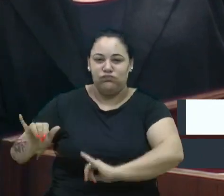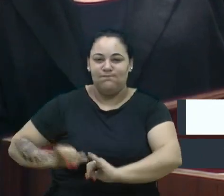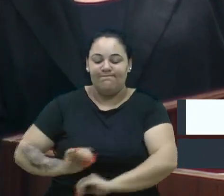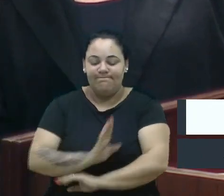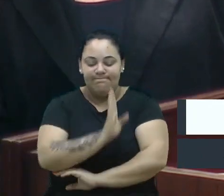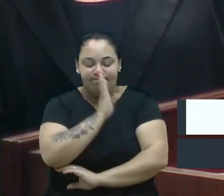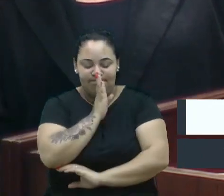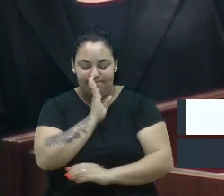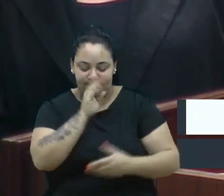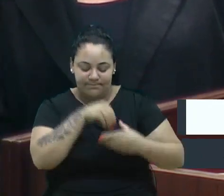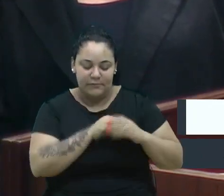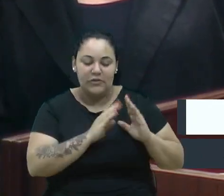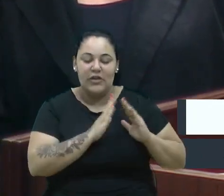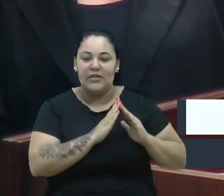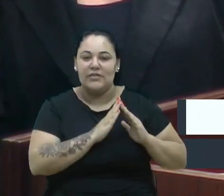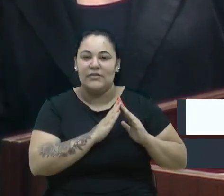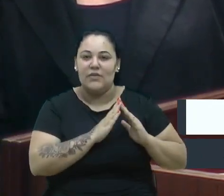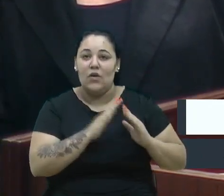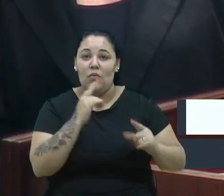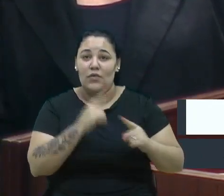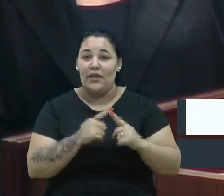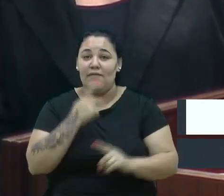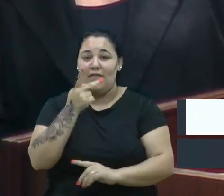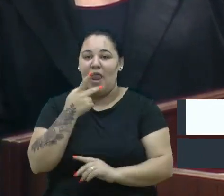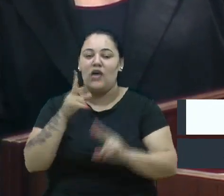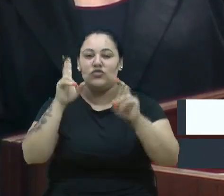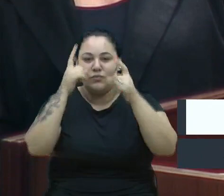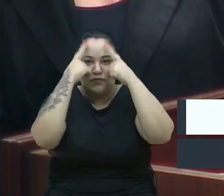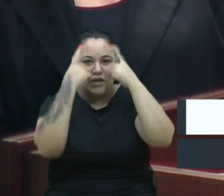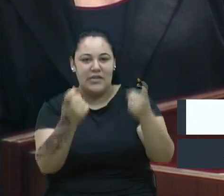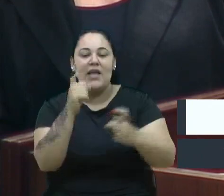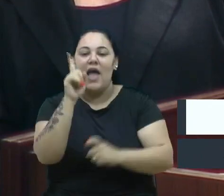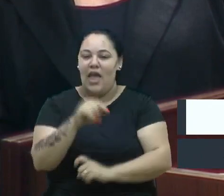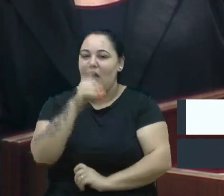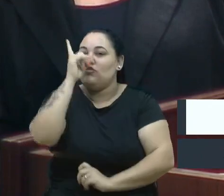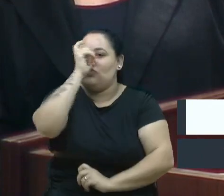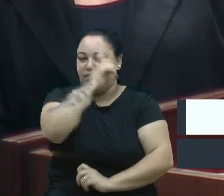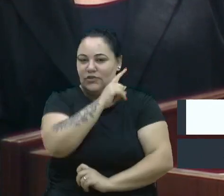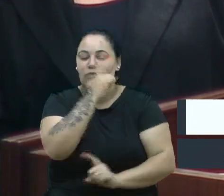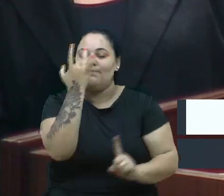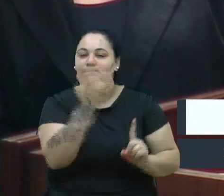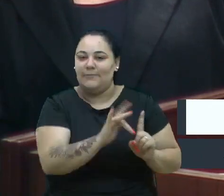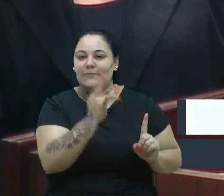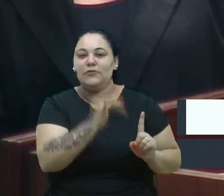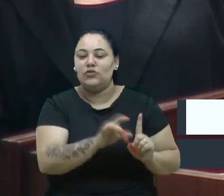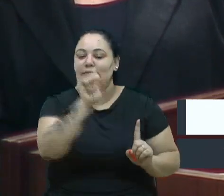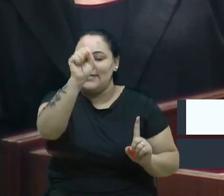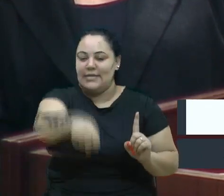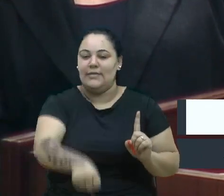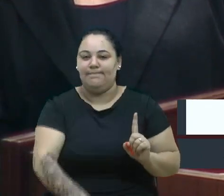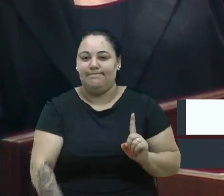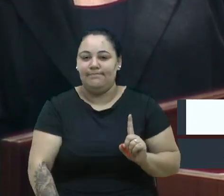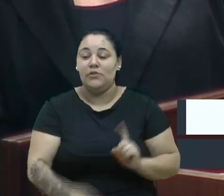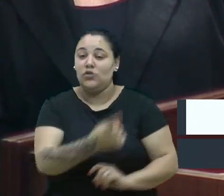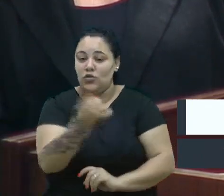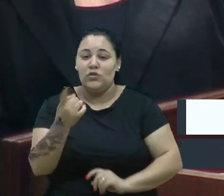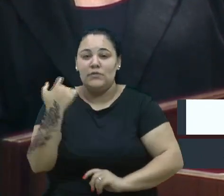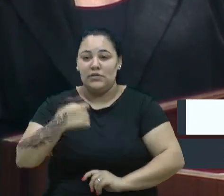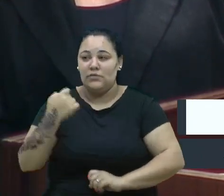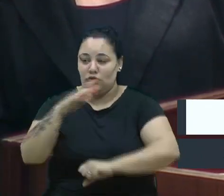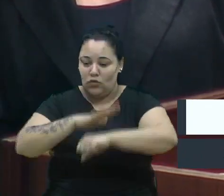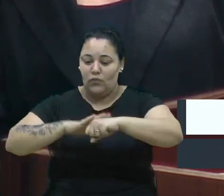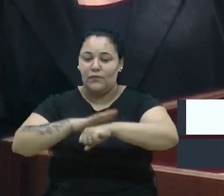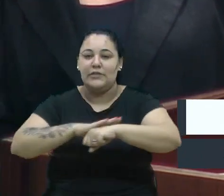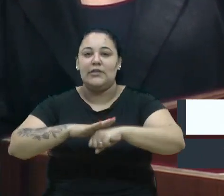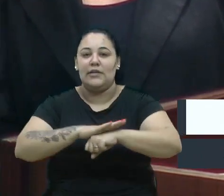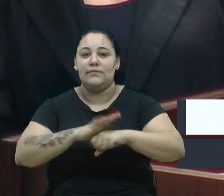silêncio. Porque, sim, falar sobre violência é muito doloroso para a vítima. Então, nós precisamos falar com esses agressores